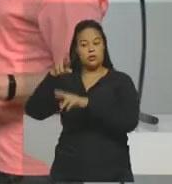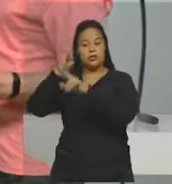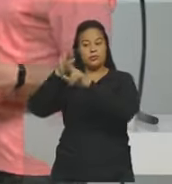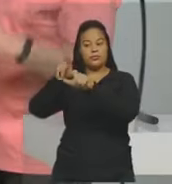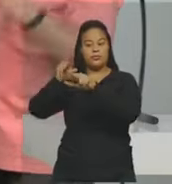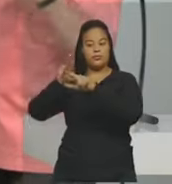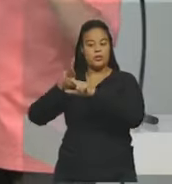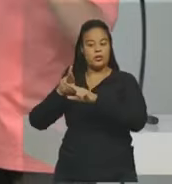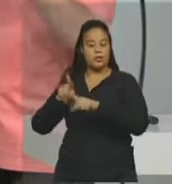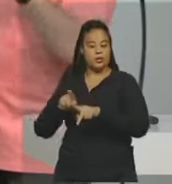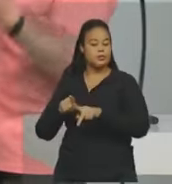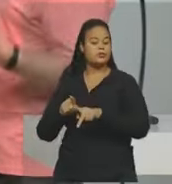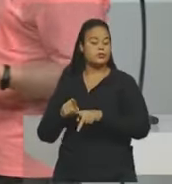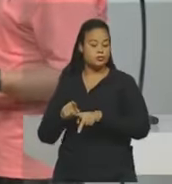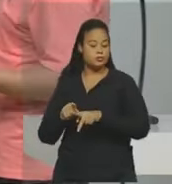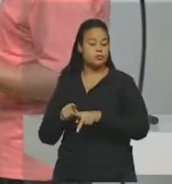ou